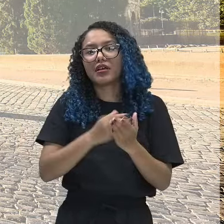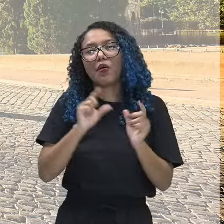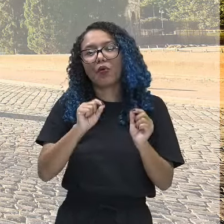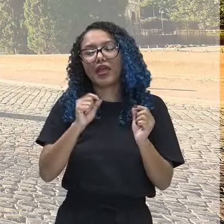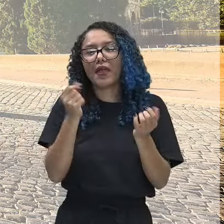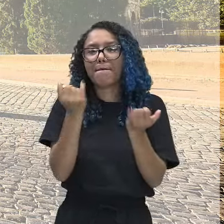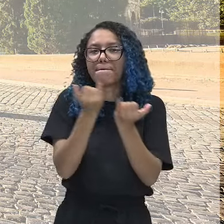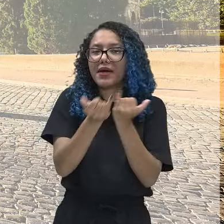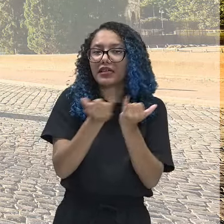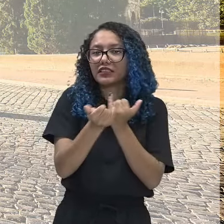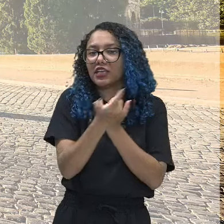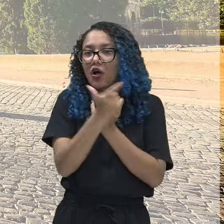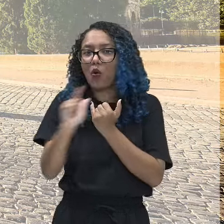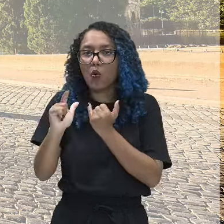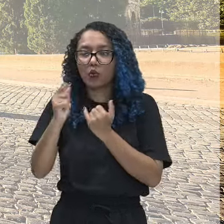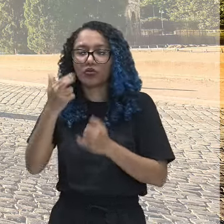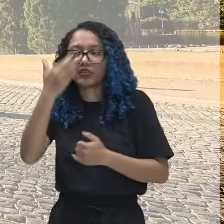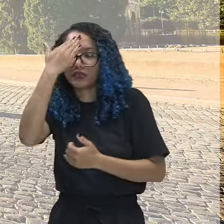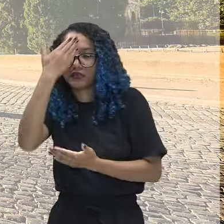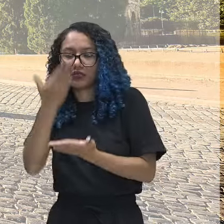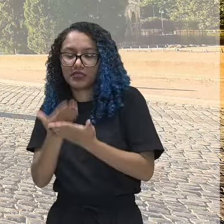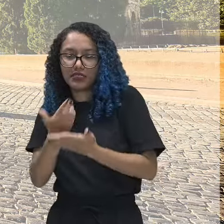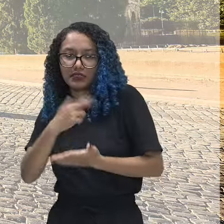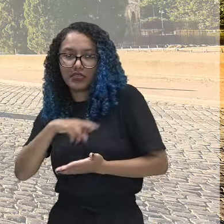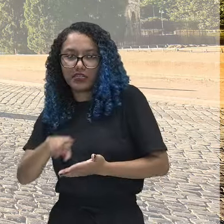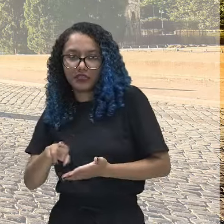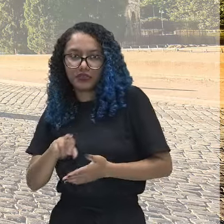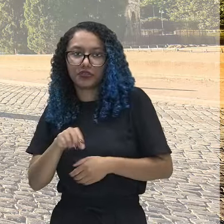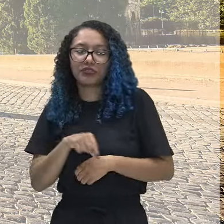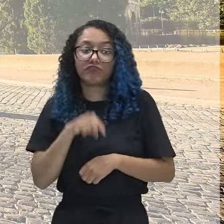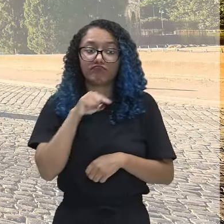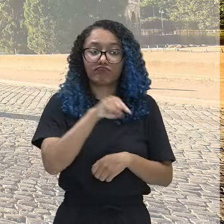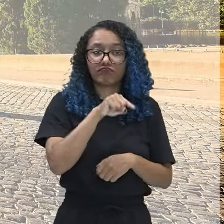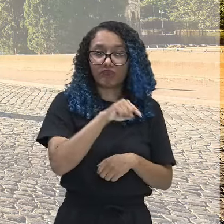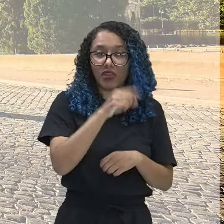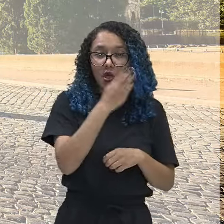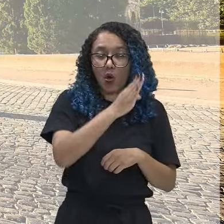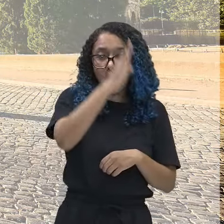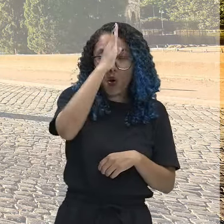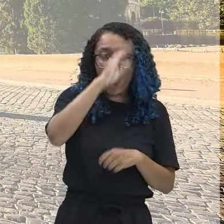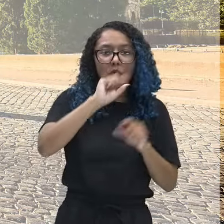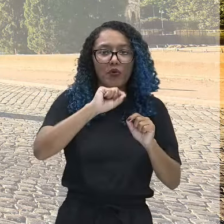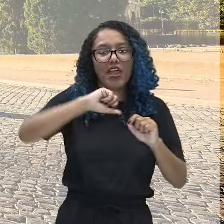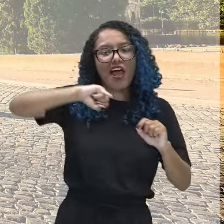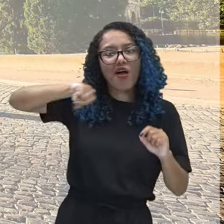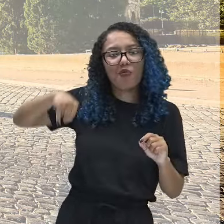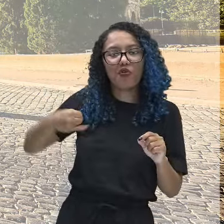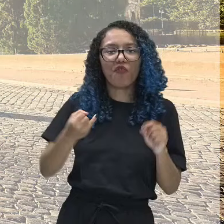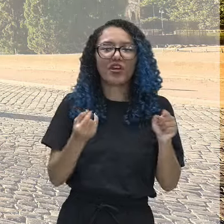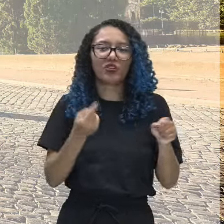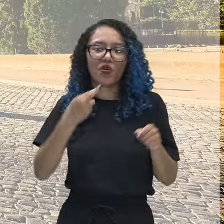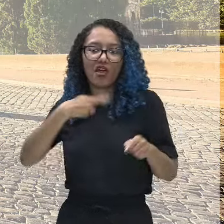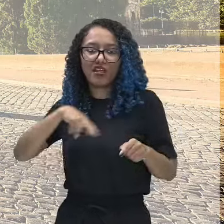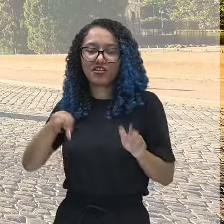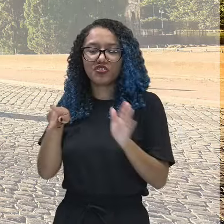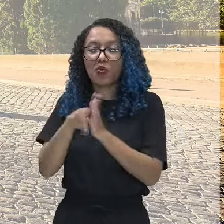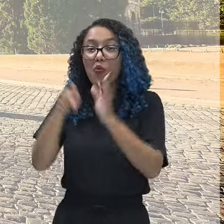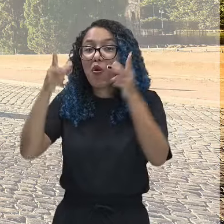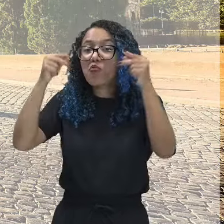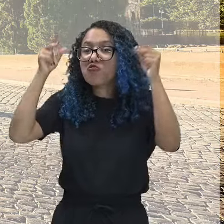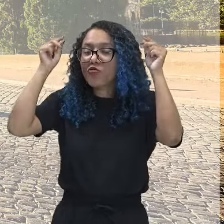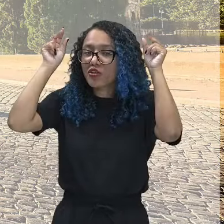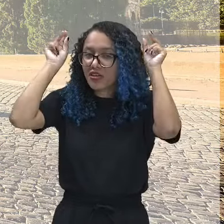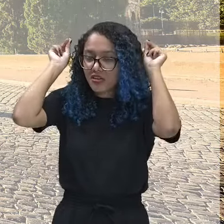existiam. O que a religião romana bebeu muito na fonte foi da religião grega, tá, gente? Tanto que muitos